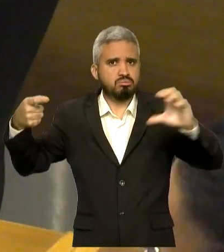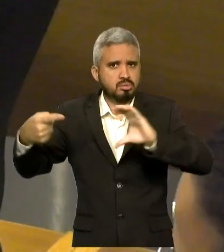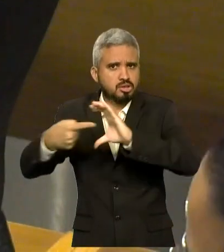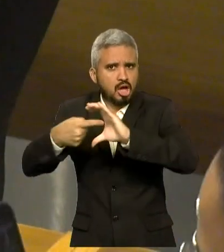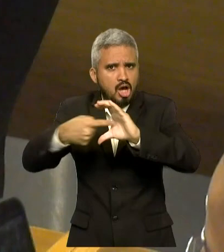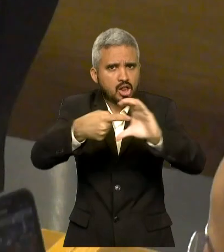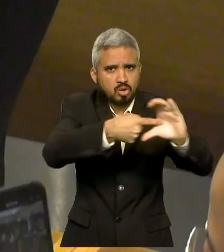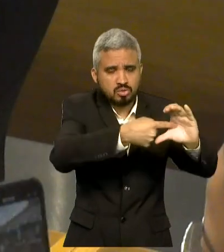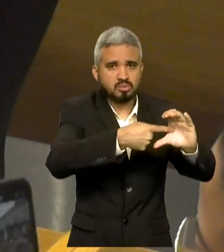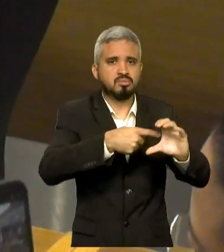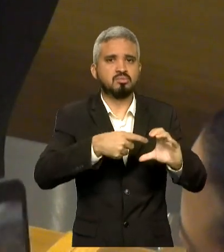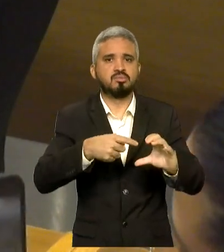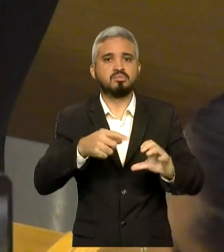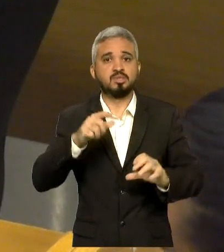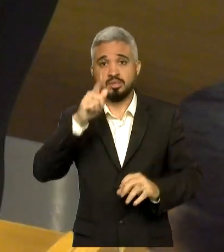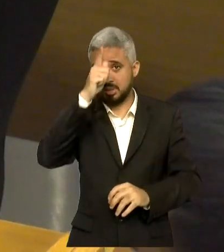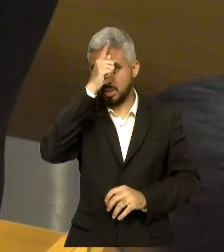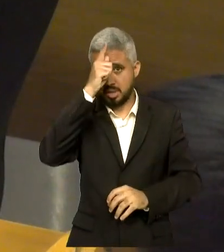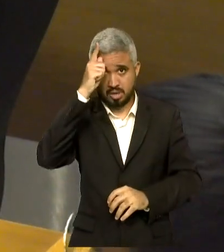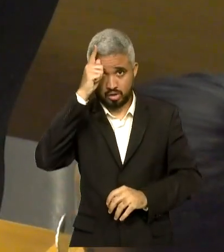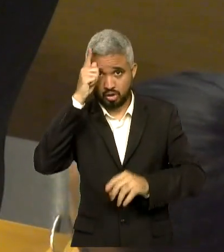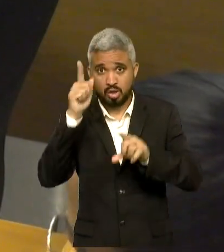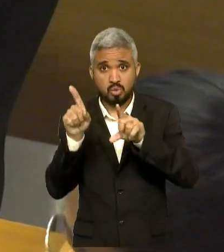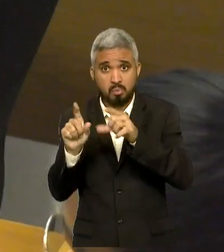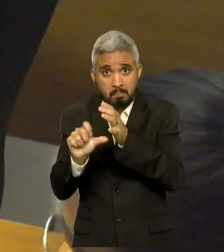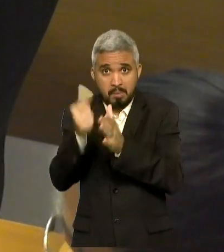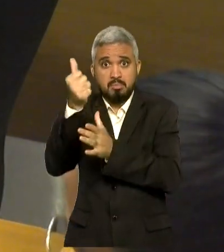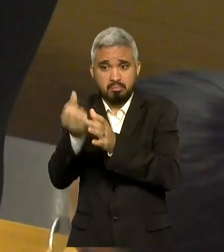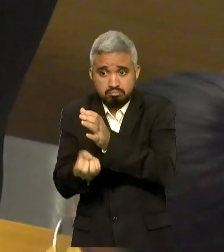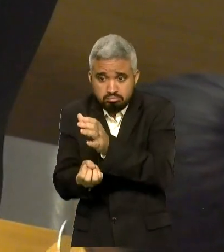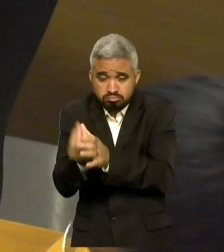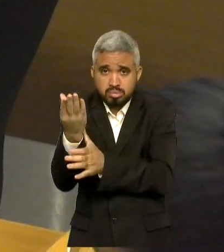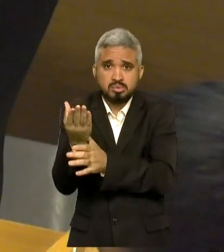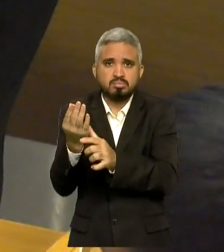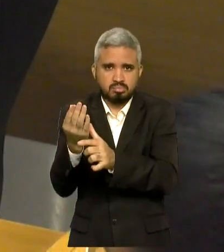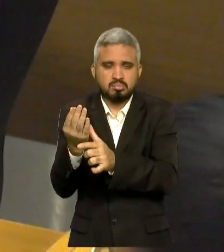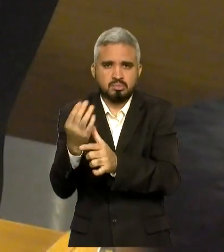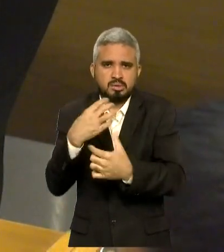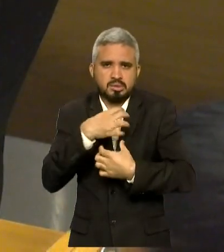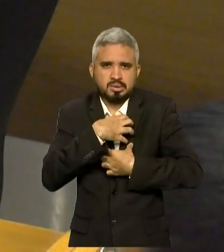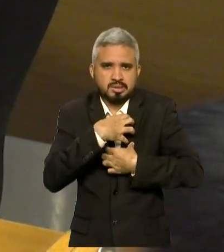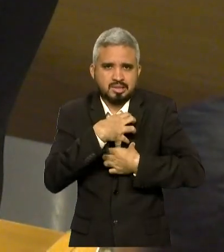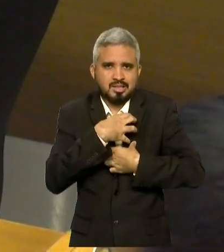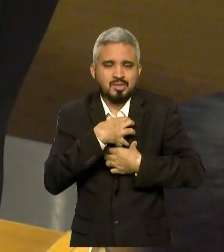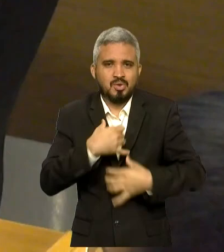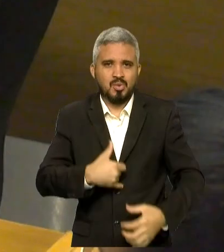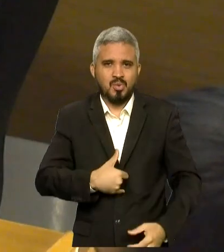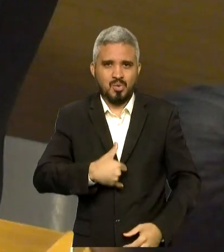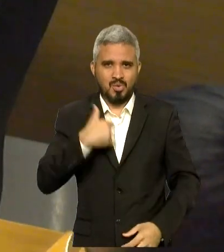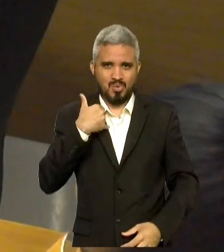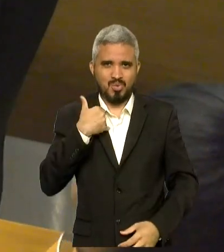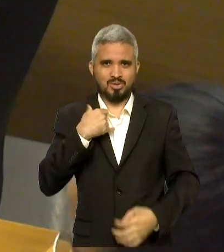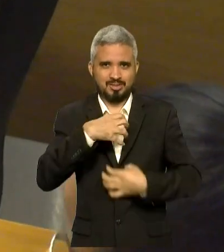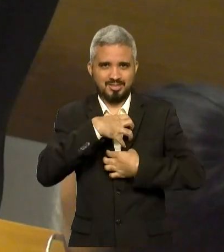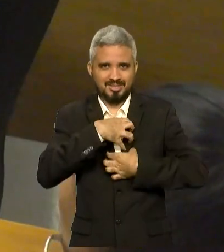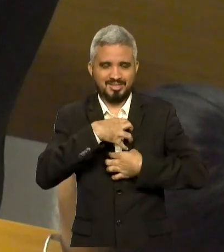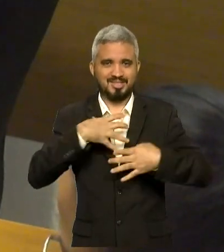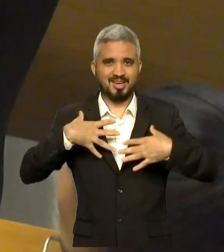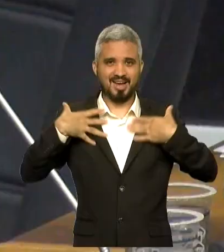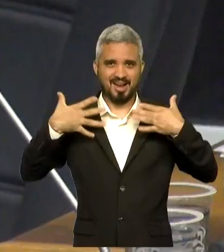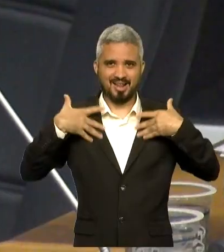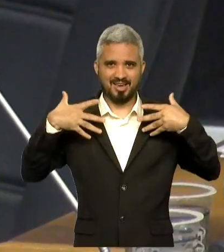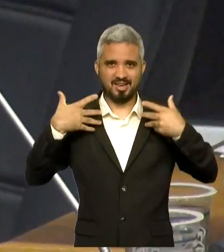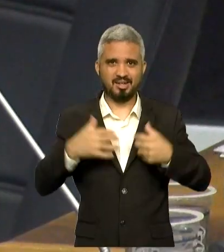ver Grajaú avançar, dar um passo à frente, com certeza para a gente é motivo de muito, muito orgulho, de muita alegria. Eu faço questão, sim,